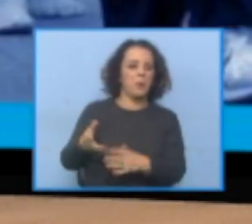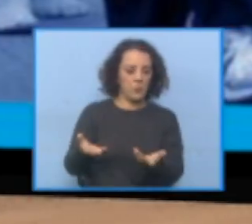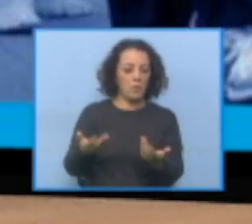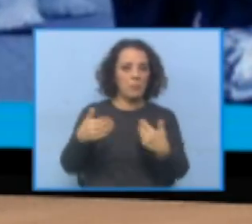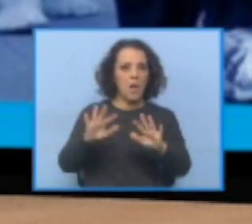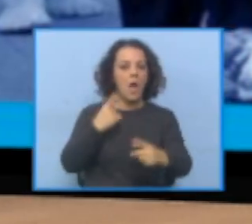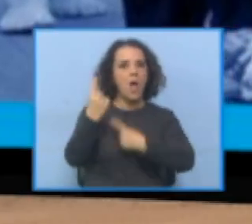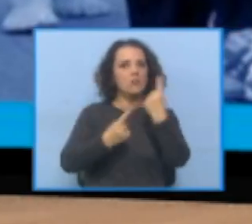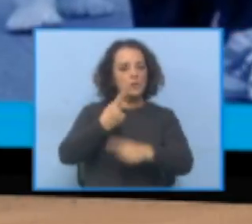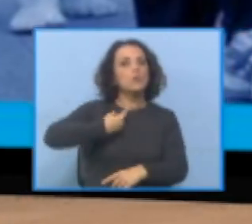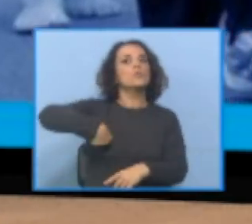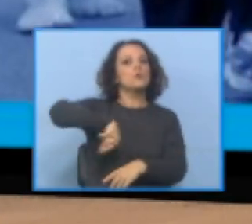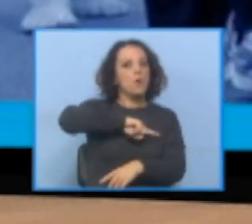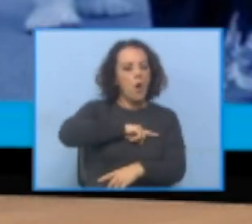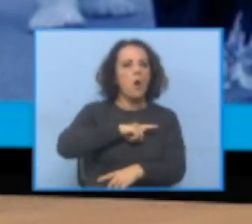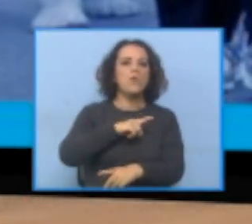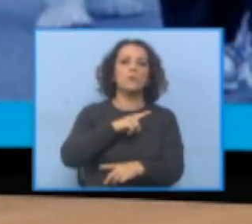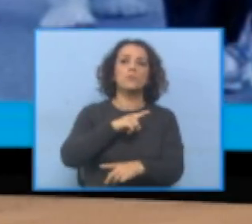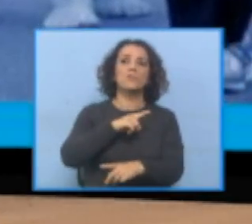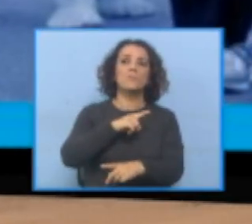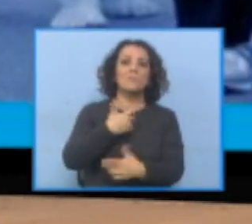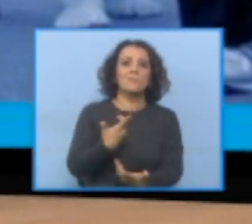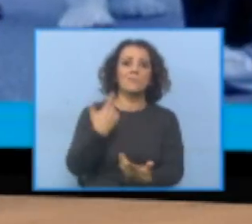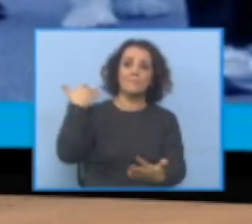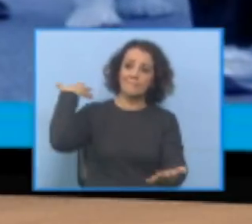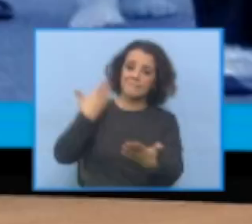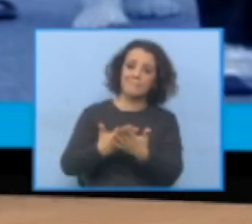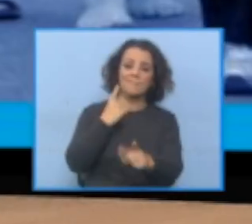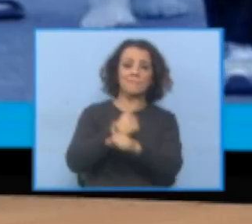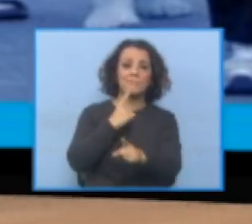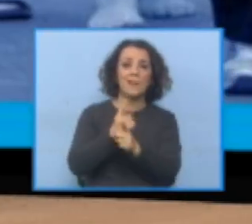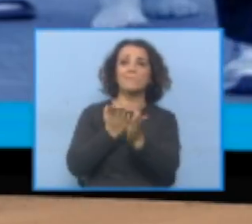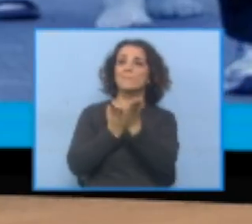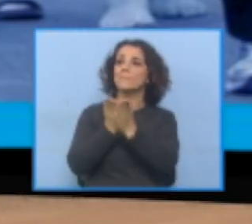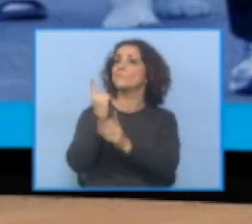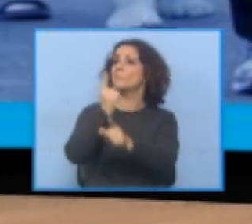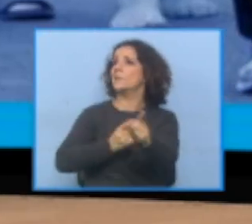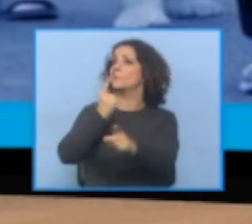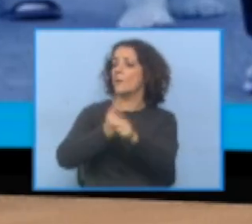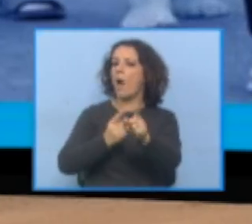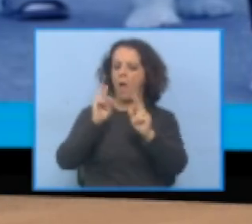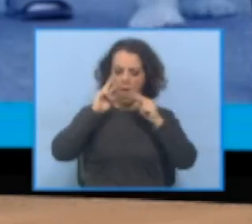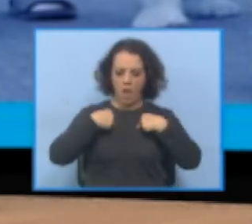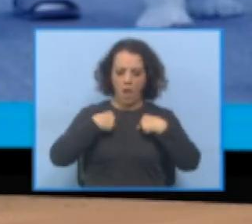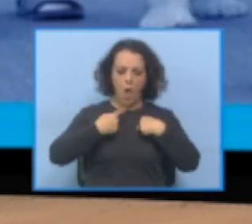às vezes nós também continuamos a fazer o que sempre fizemos, sem nos questionarmos se isto que